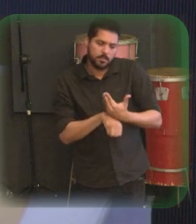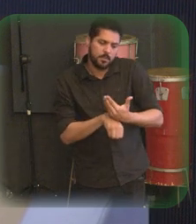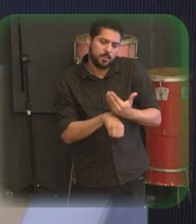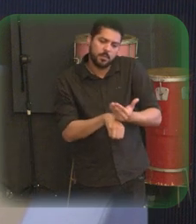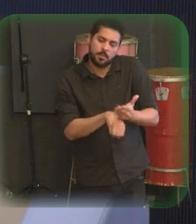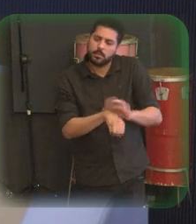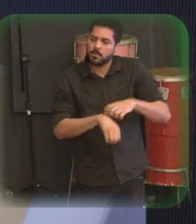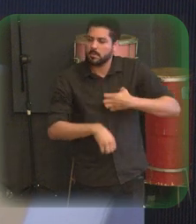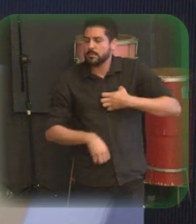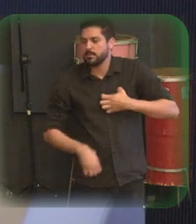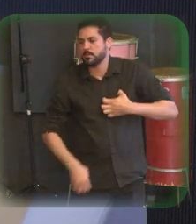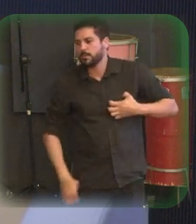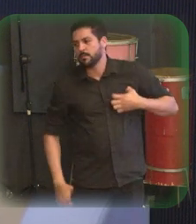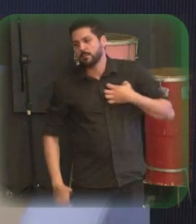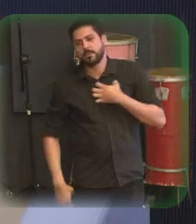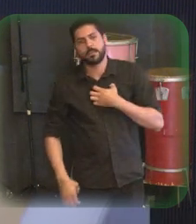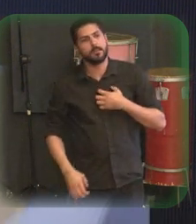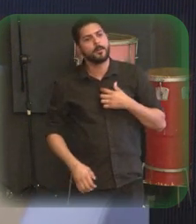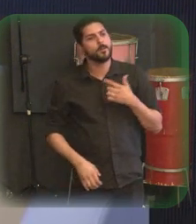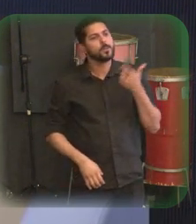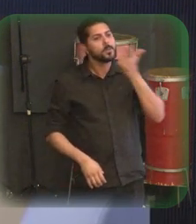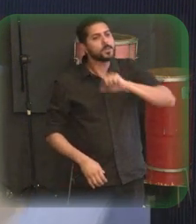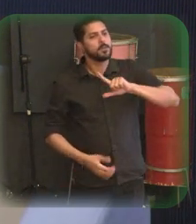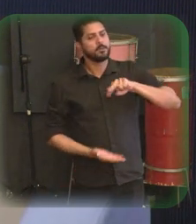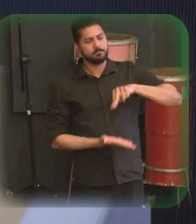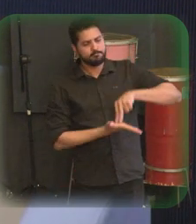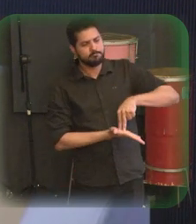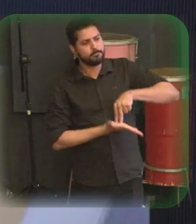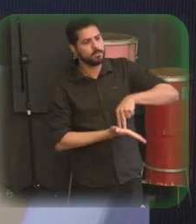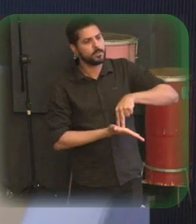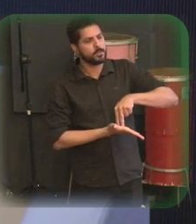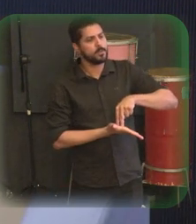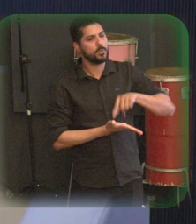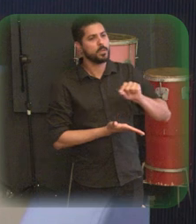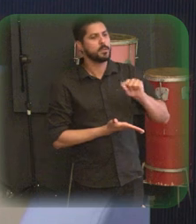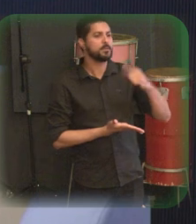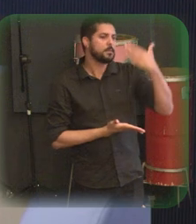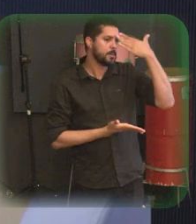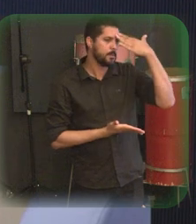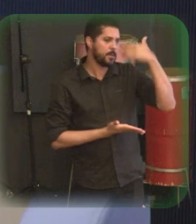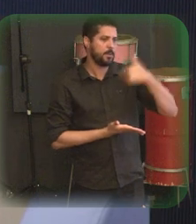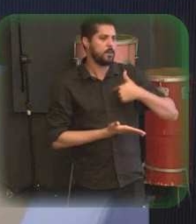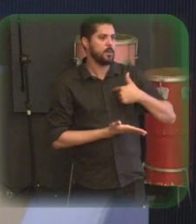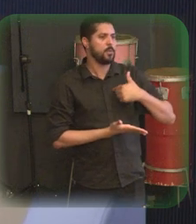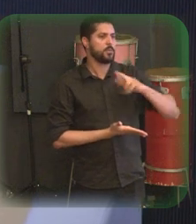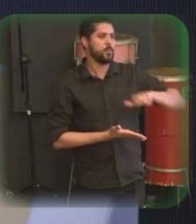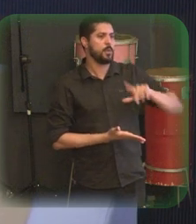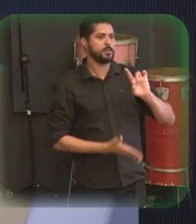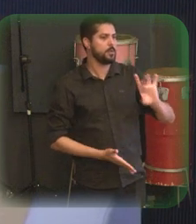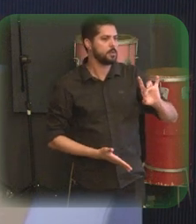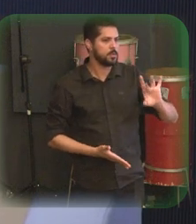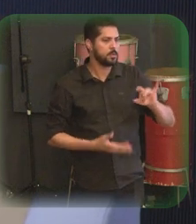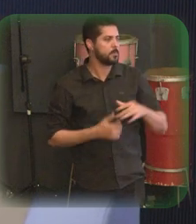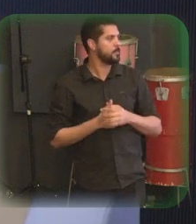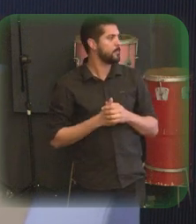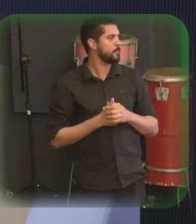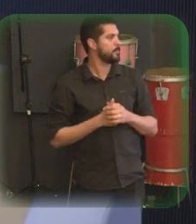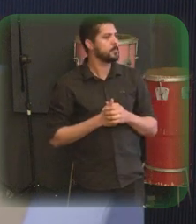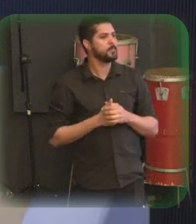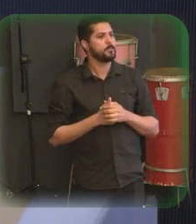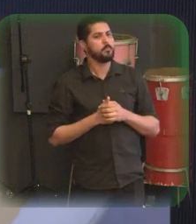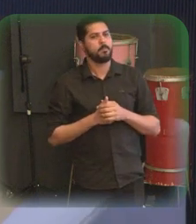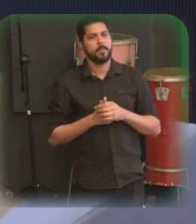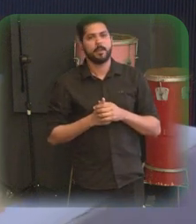o que me faz ficar firme é saber que eu não estou sozinha. Eu cito aqui os exemplos de